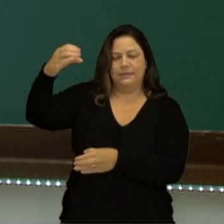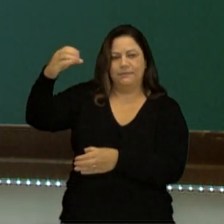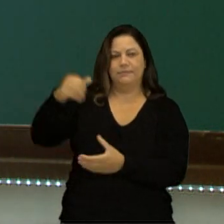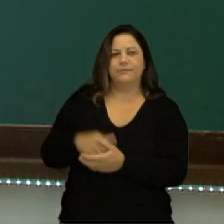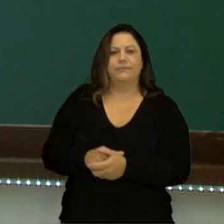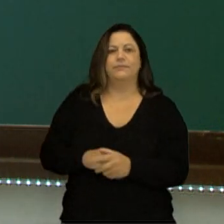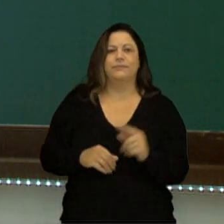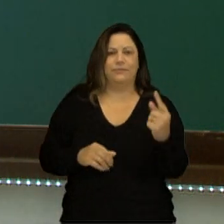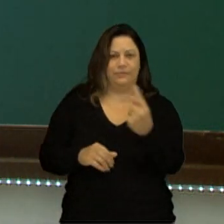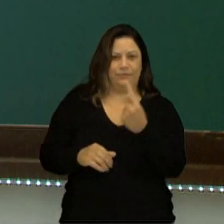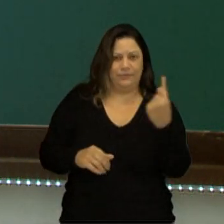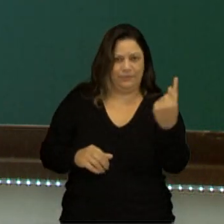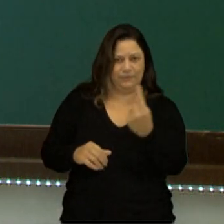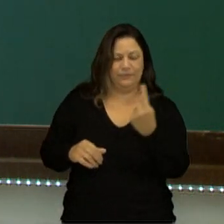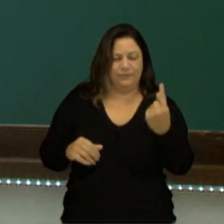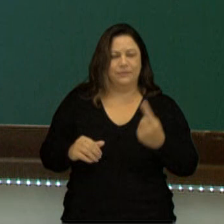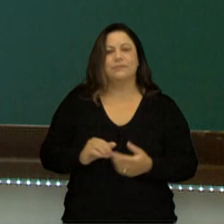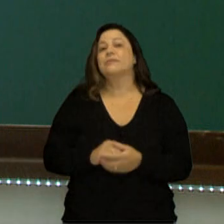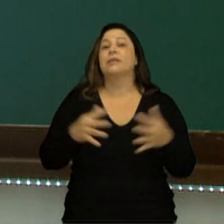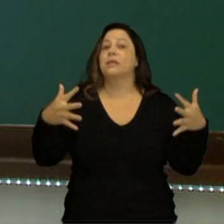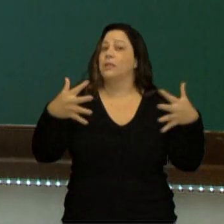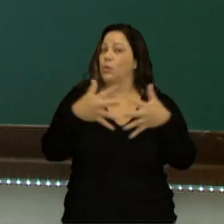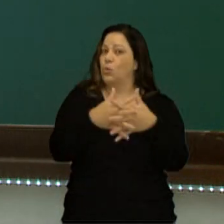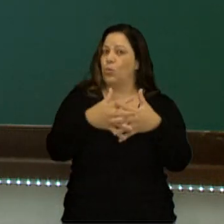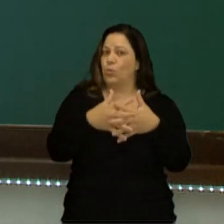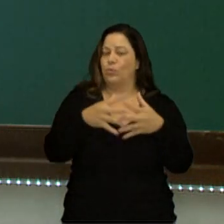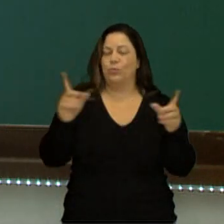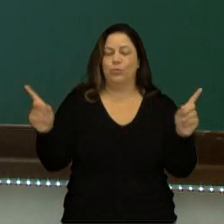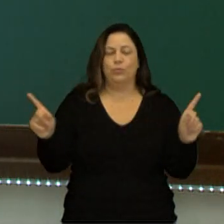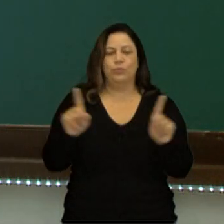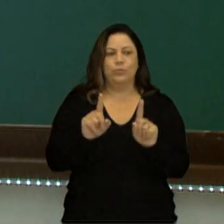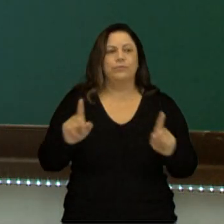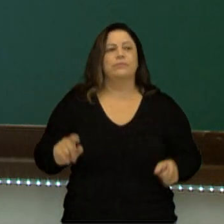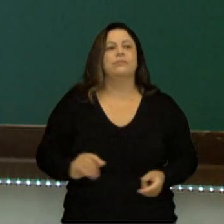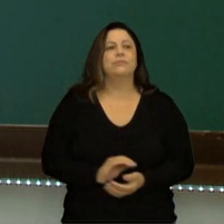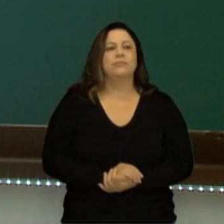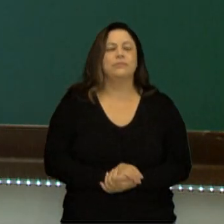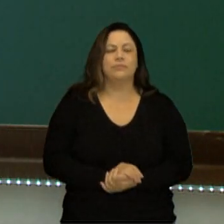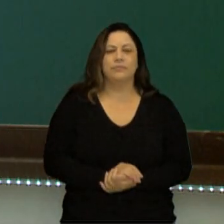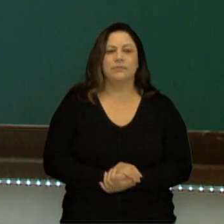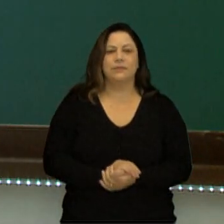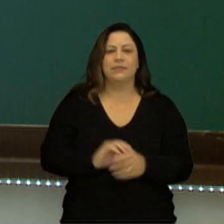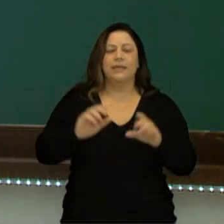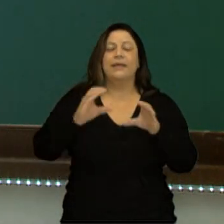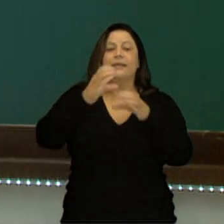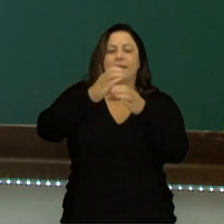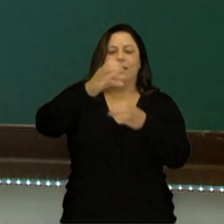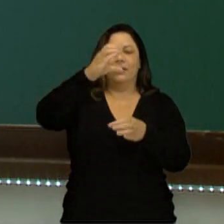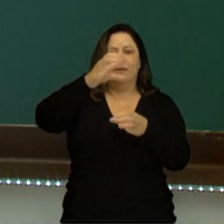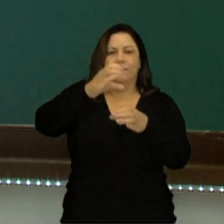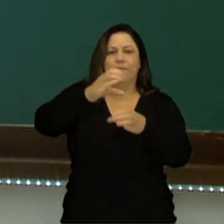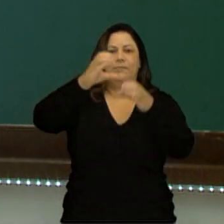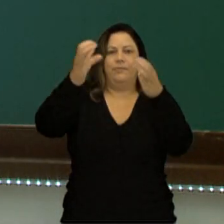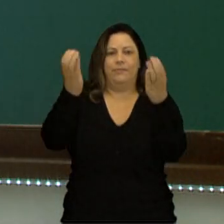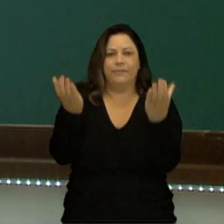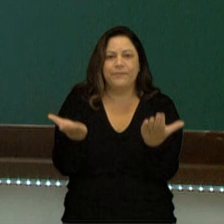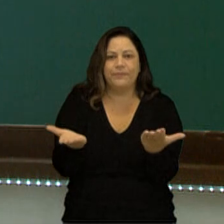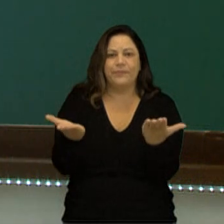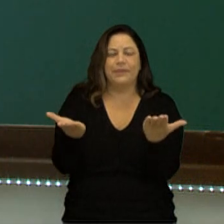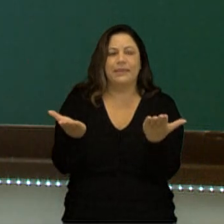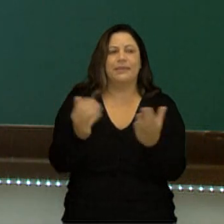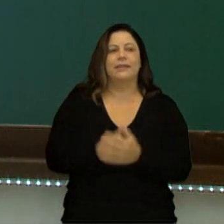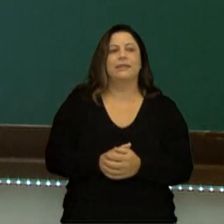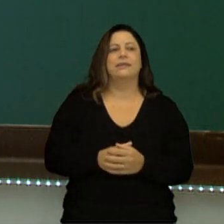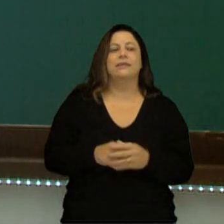a geratriz, tranquilo? Não confundir um com o outro. Aqui nós temos a planificação entre o